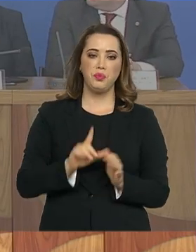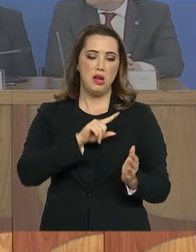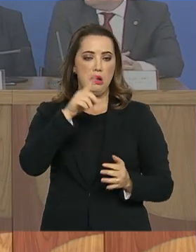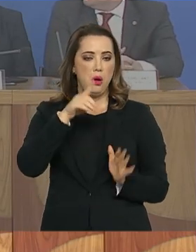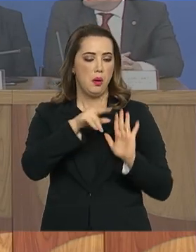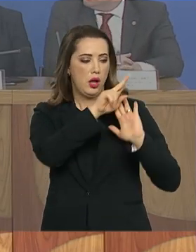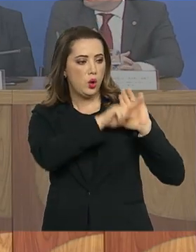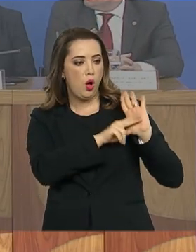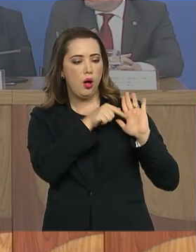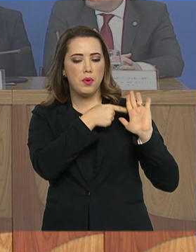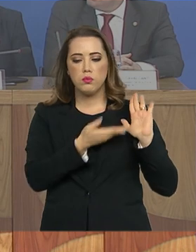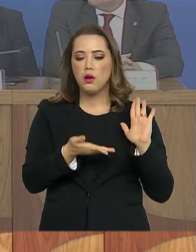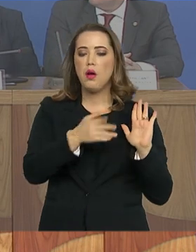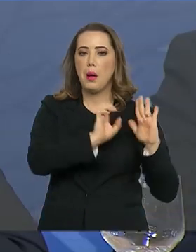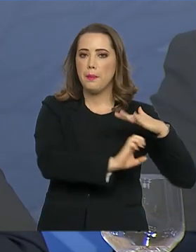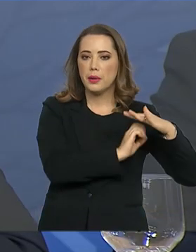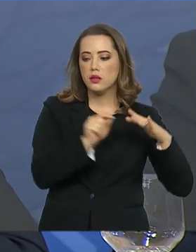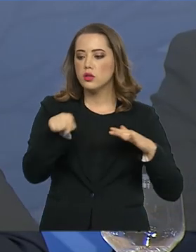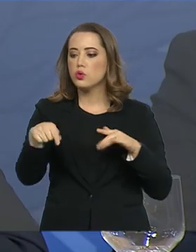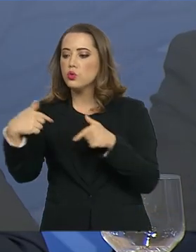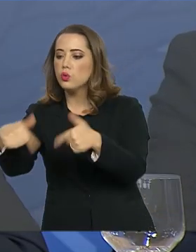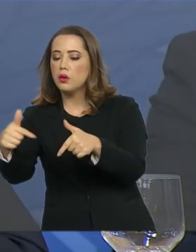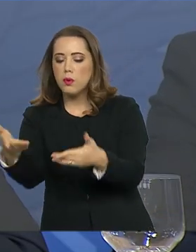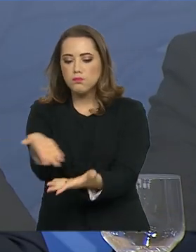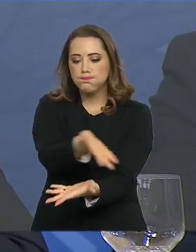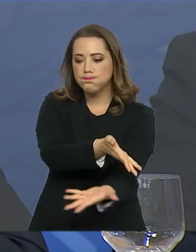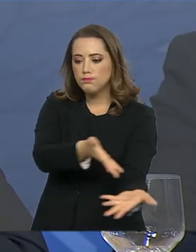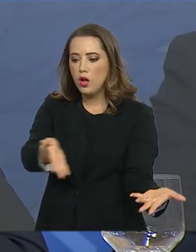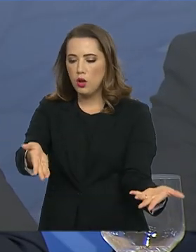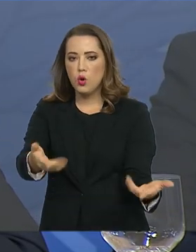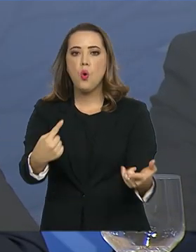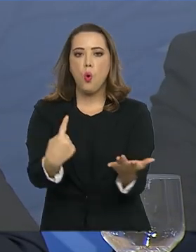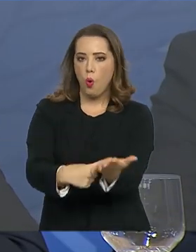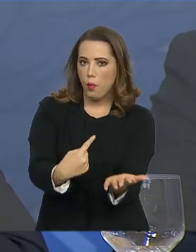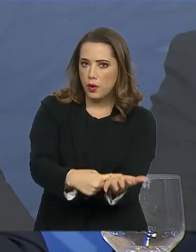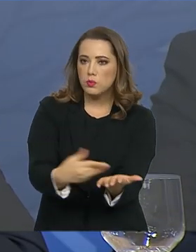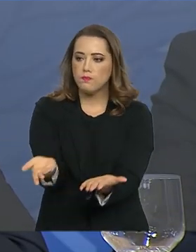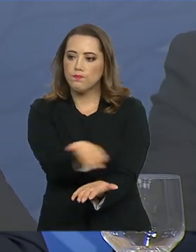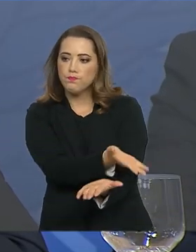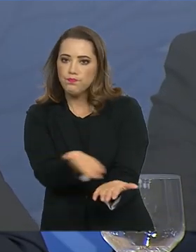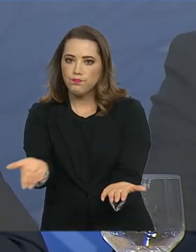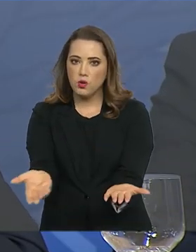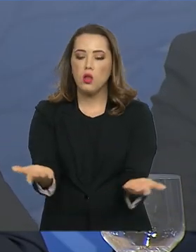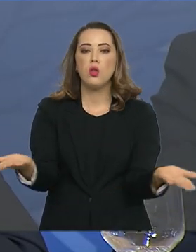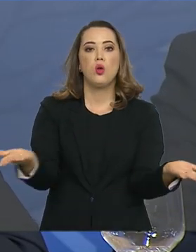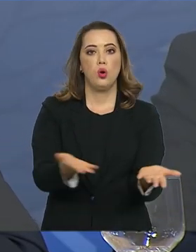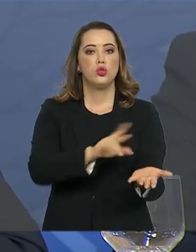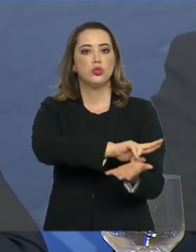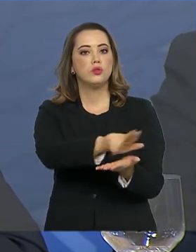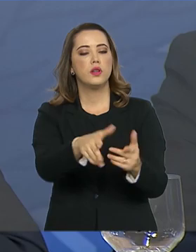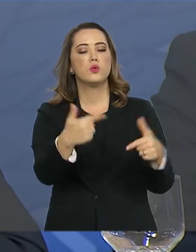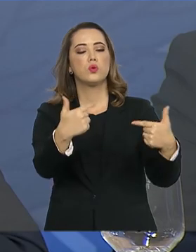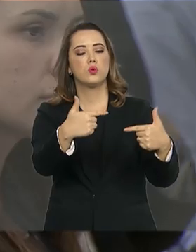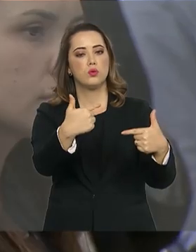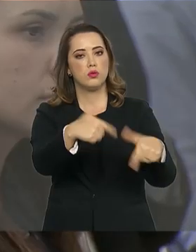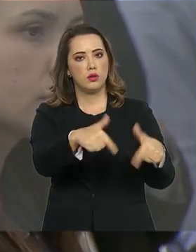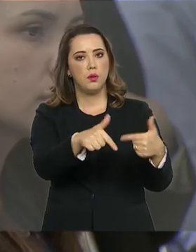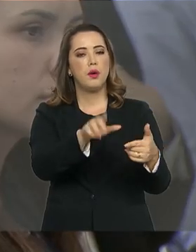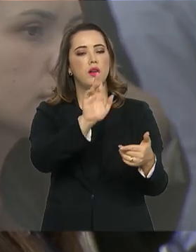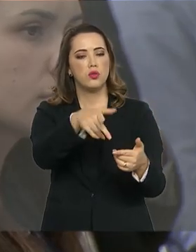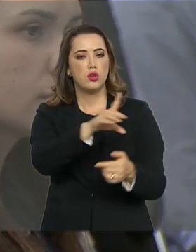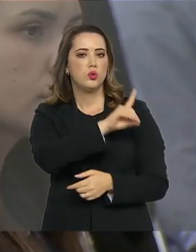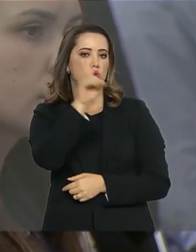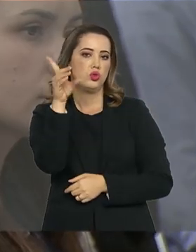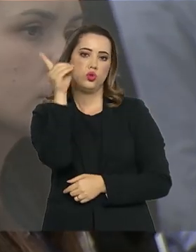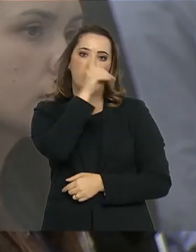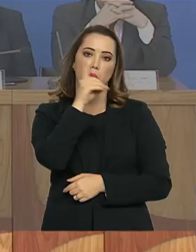direta entre empresa e funcionário. Hoje, alguns setores já são autorizados a exercer atividades nesses dias, mas